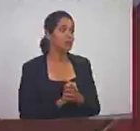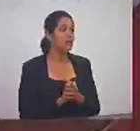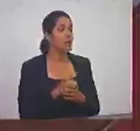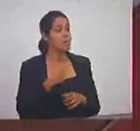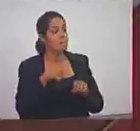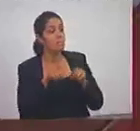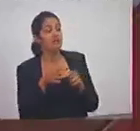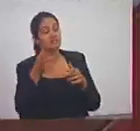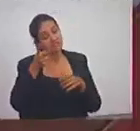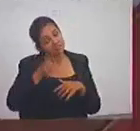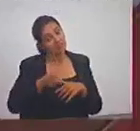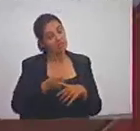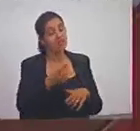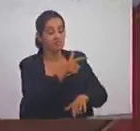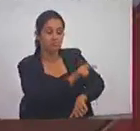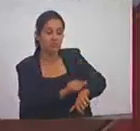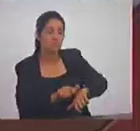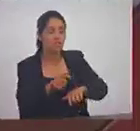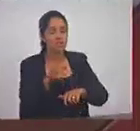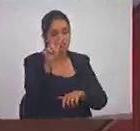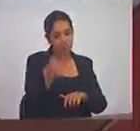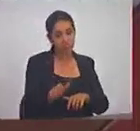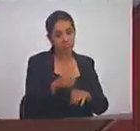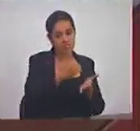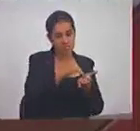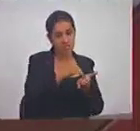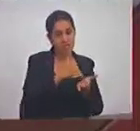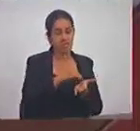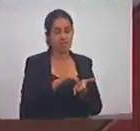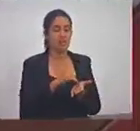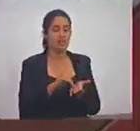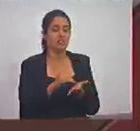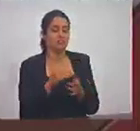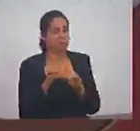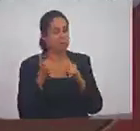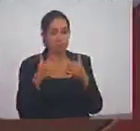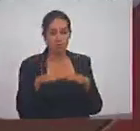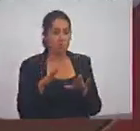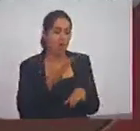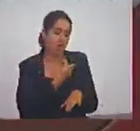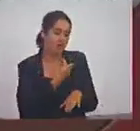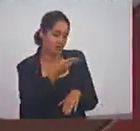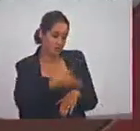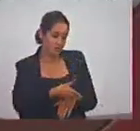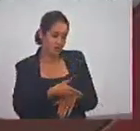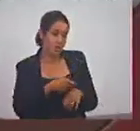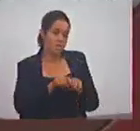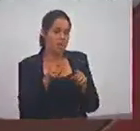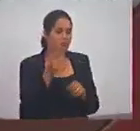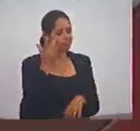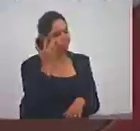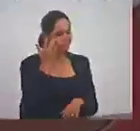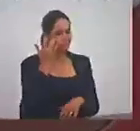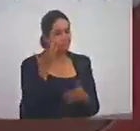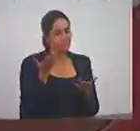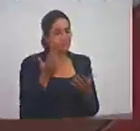repetindo, respeito o vereador, o secretário Hermes, como vereador, como secretário, né, meu amigo aqui, mas a gente não entende essas coisas. Uma pessoa